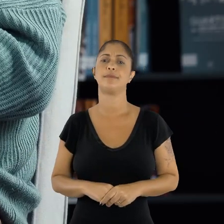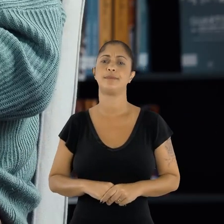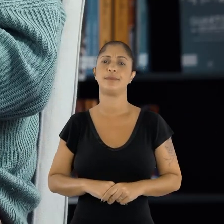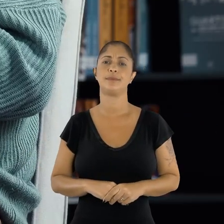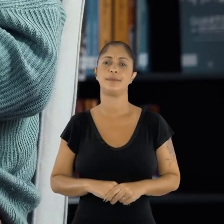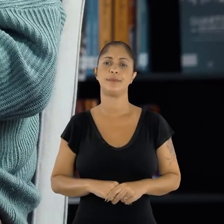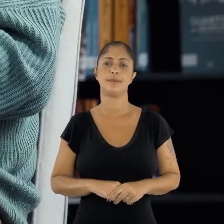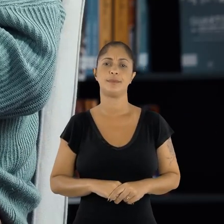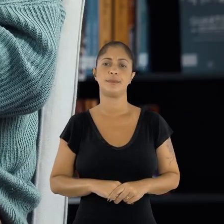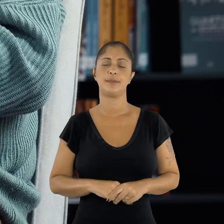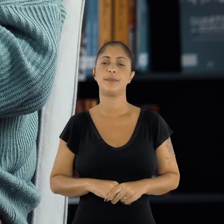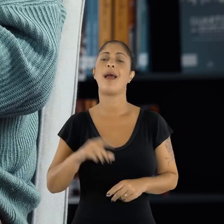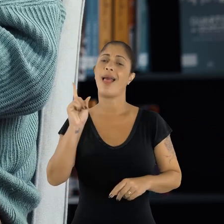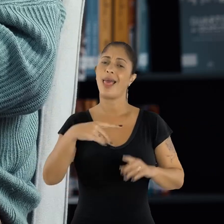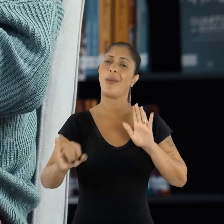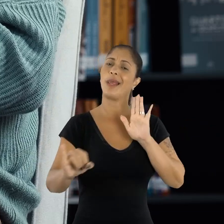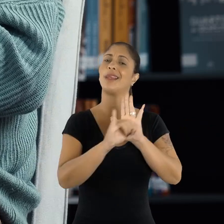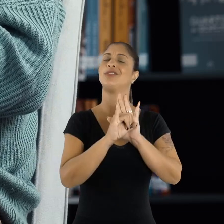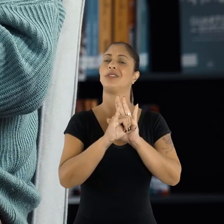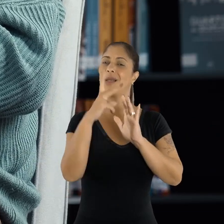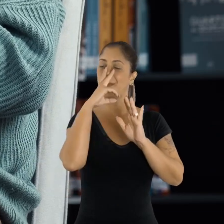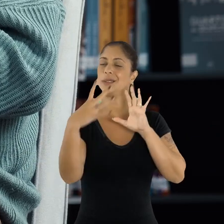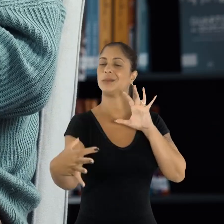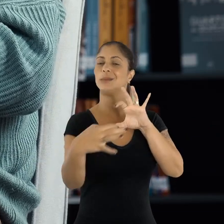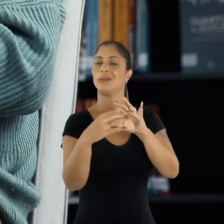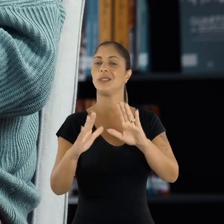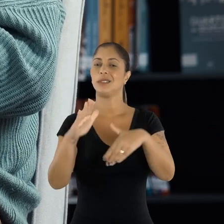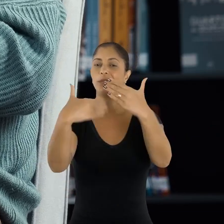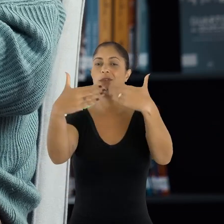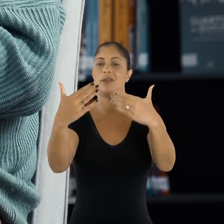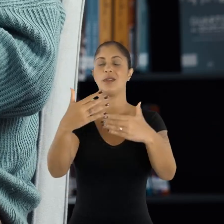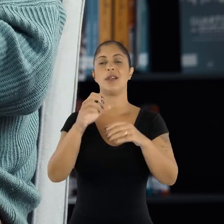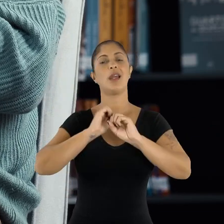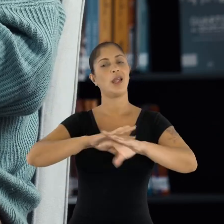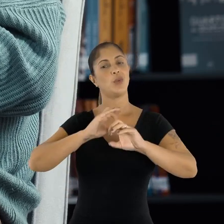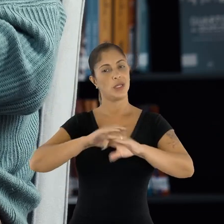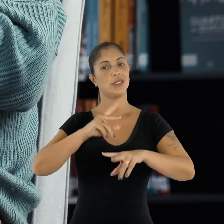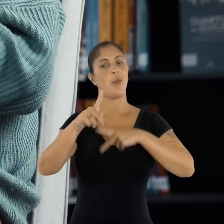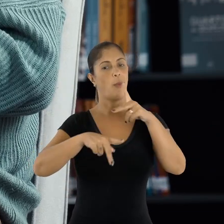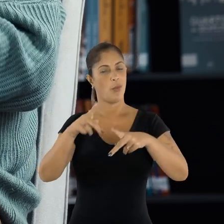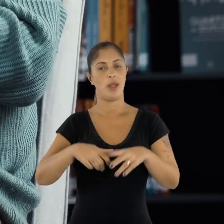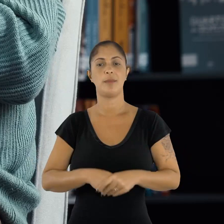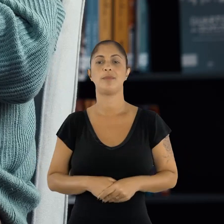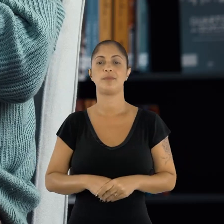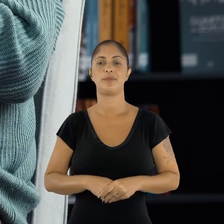onde havia uma identidade que nos unia, que era desenvolver um processo de educação